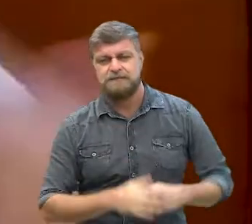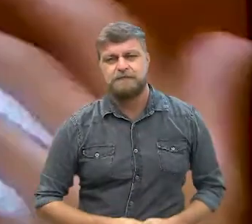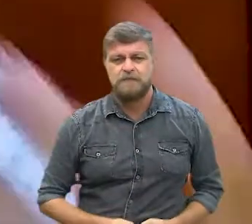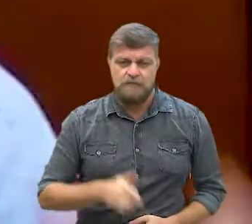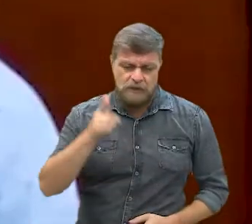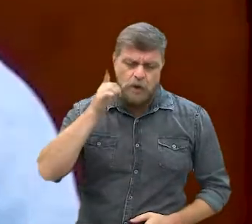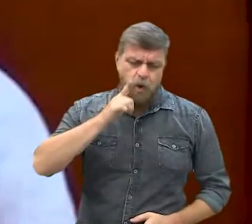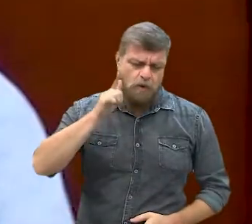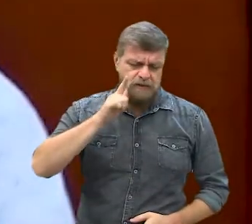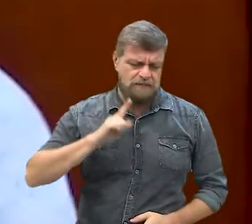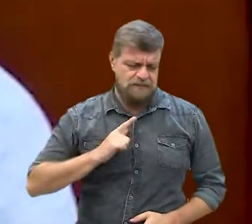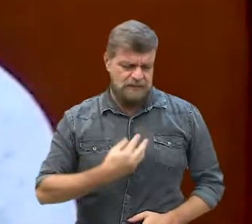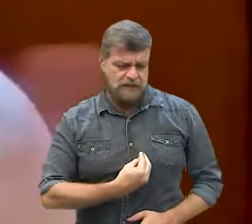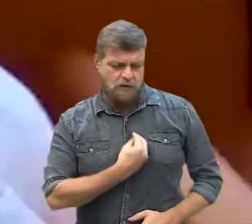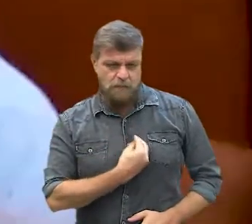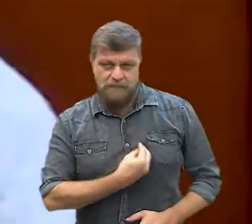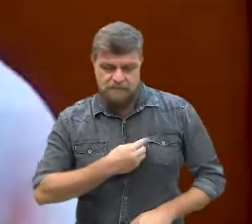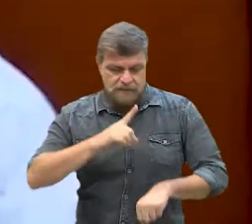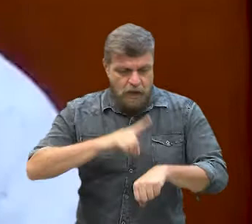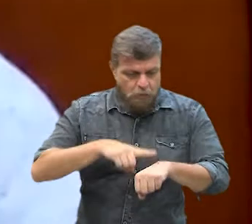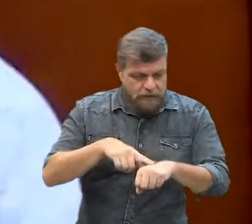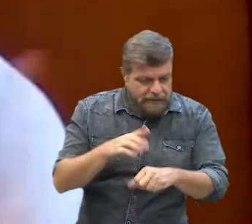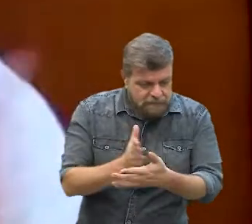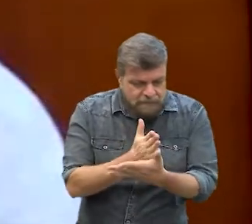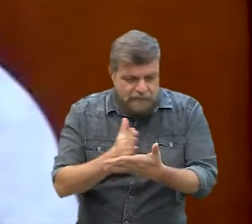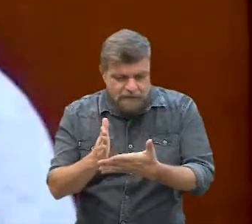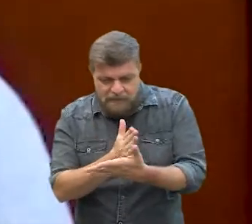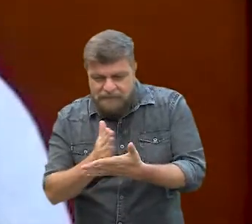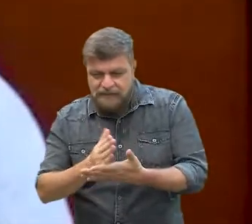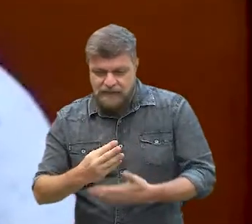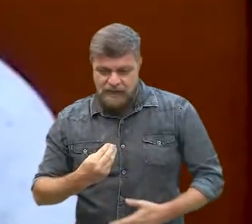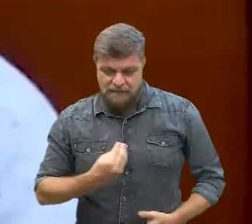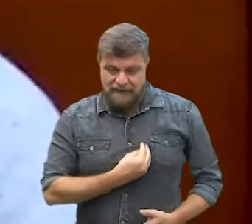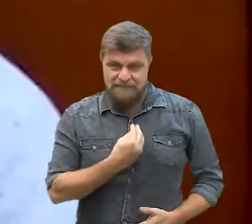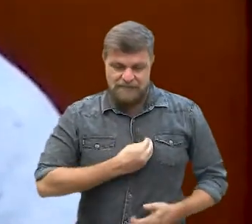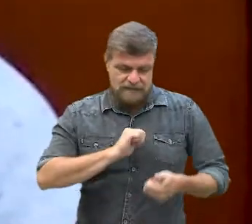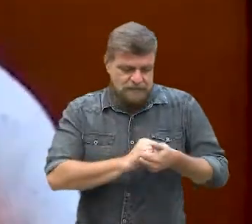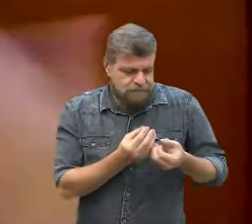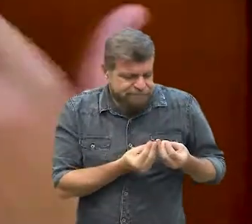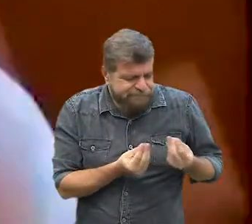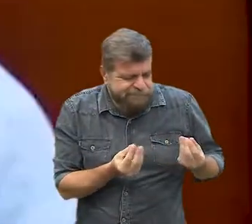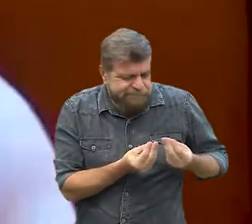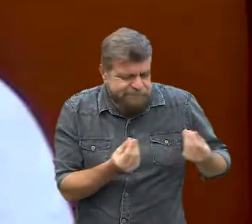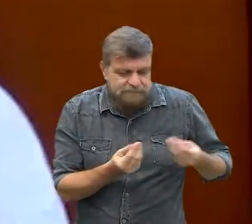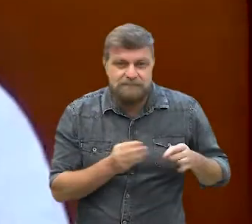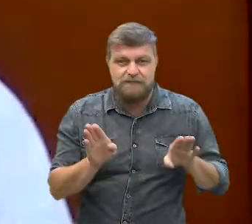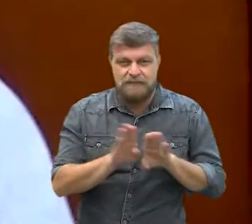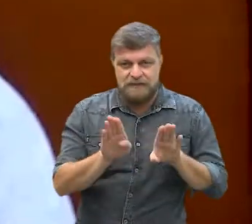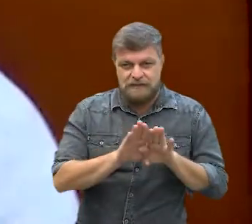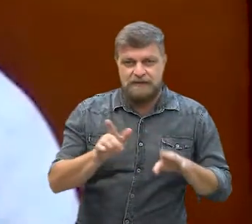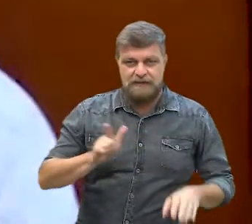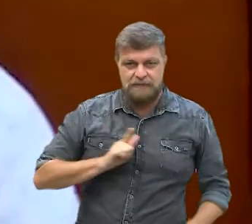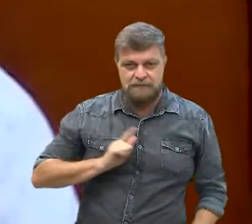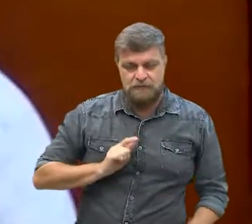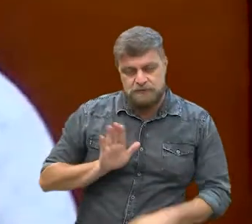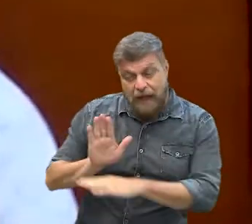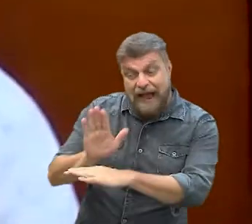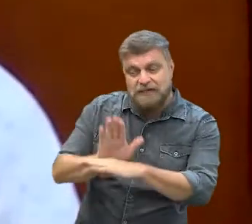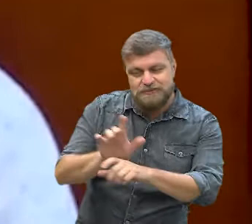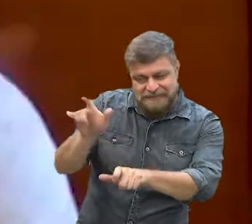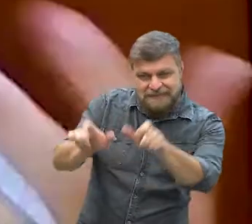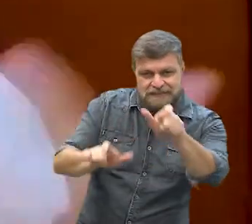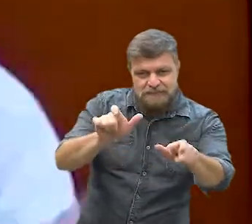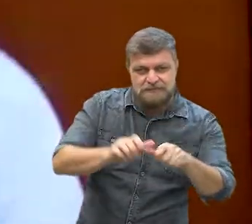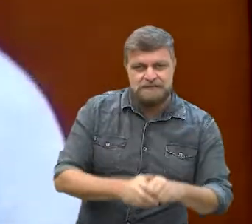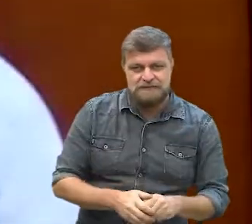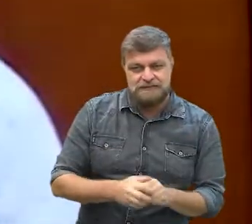gente consegue dividir os nossos horários melhor, posso ter uma qualidade de vida melhor, também posso proporcionar coisas melhores para outras pessoas. E